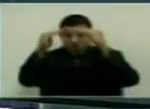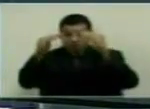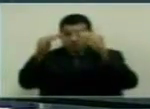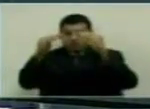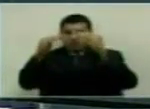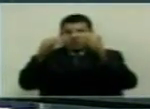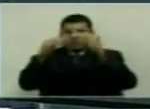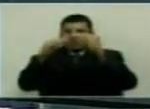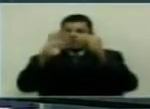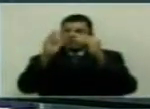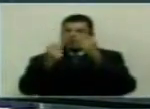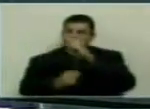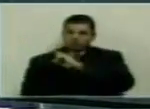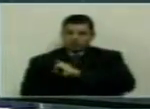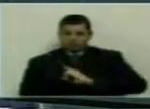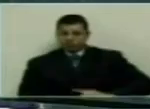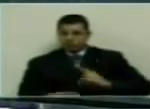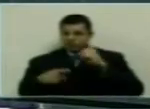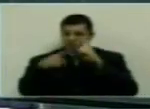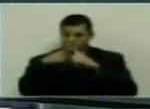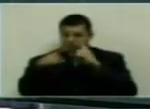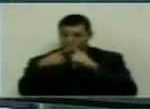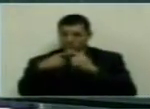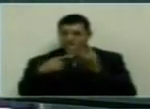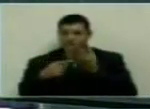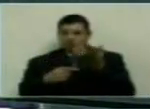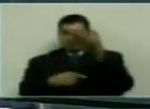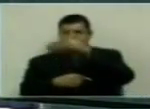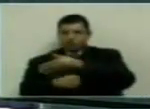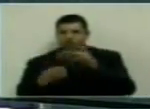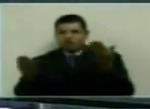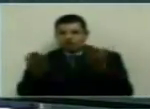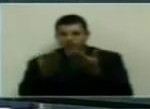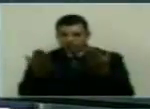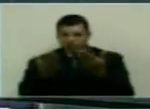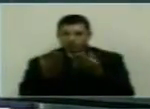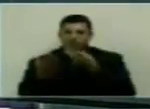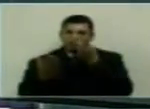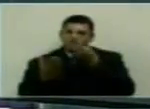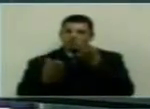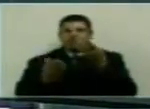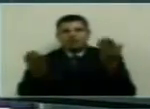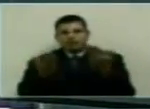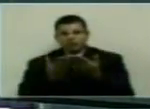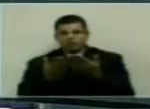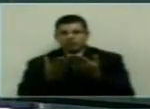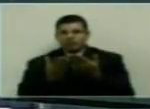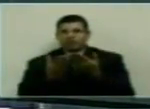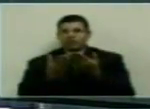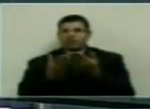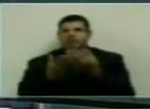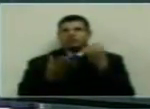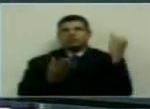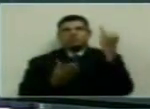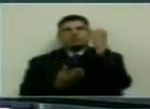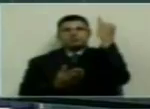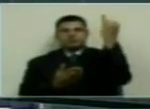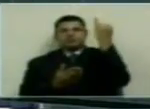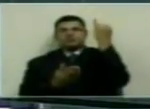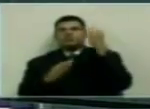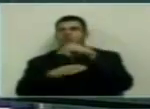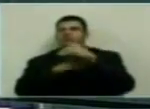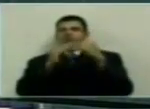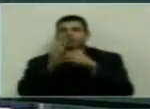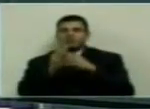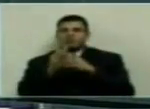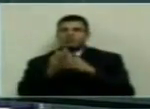conjunto dos parlamentares, porque o que trarei nesse pequeno expediente é algo extremamente grave